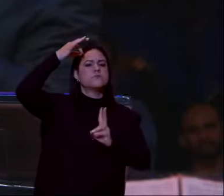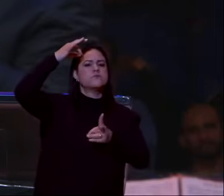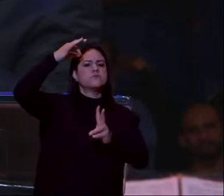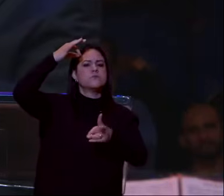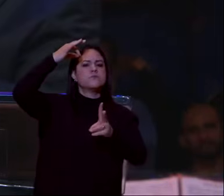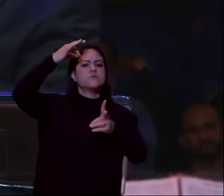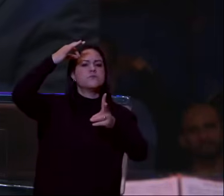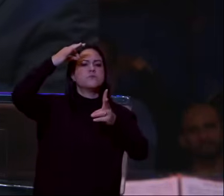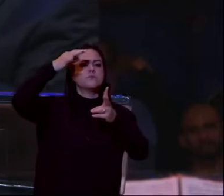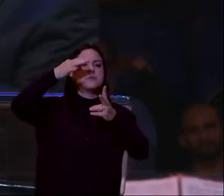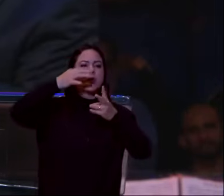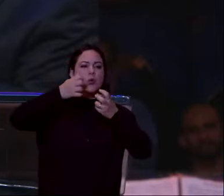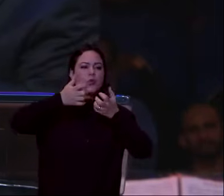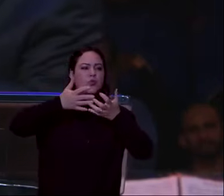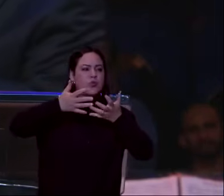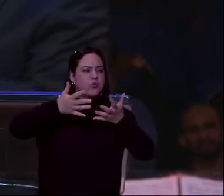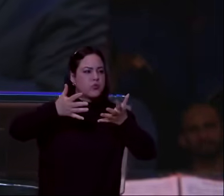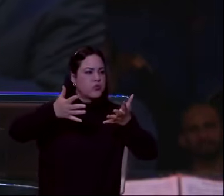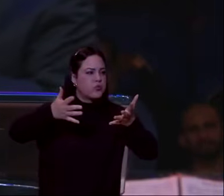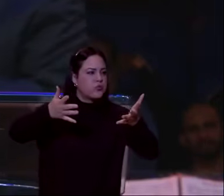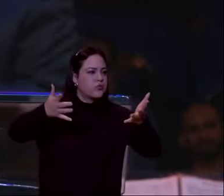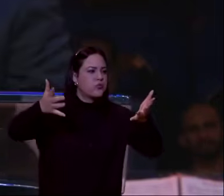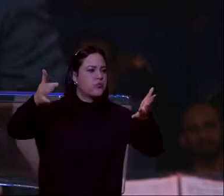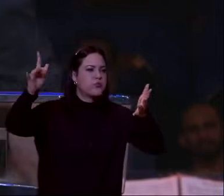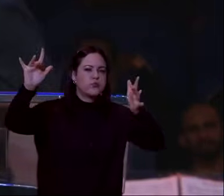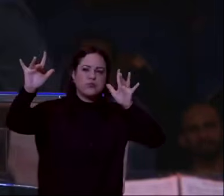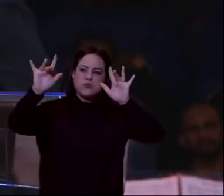continua ecoando.